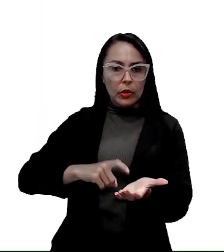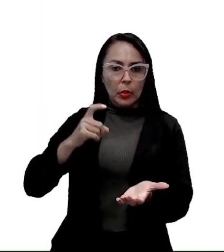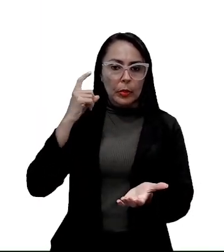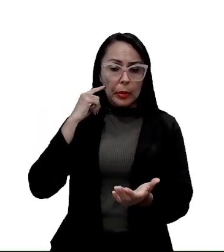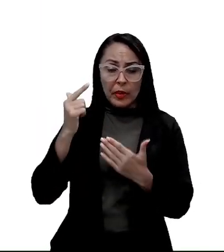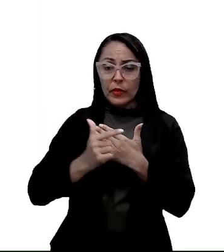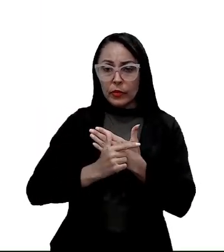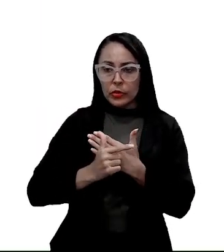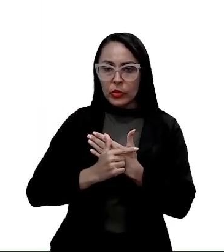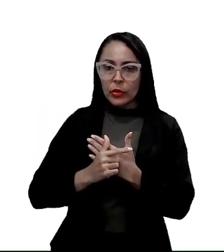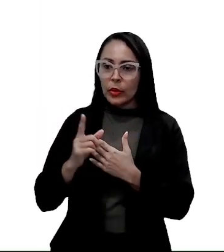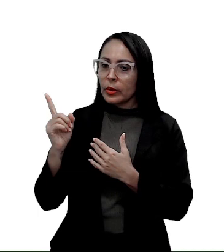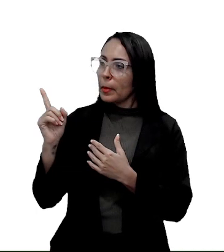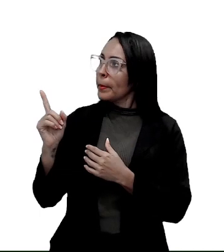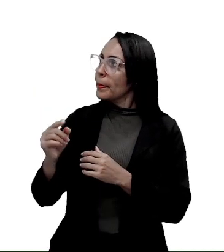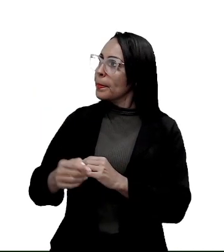funcionou.